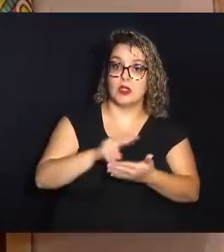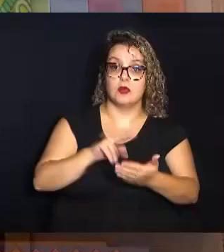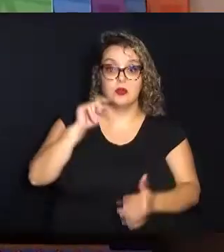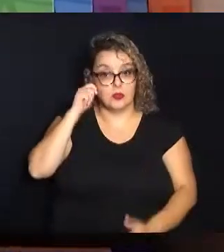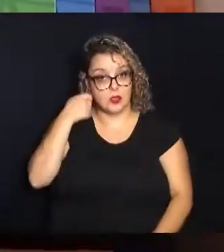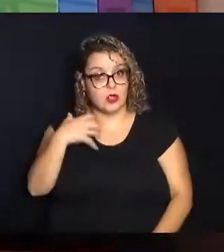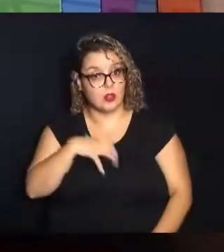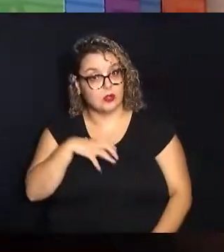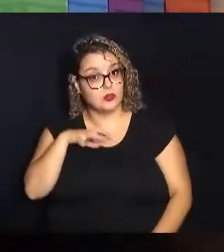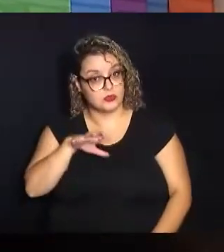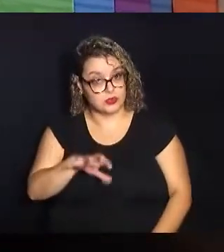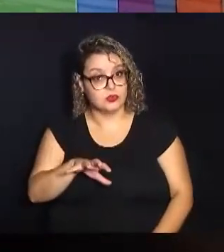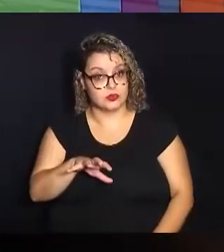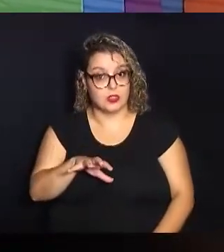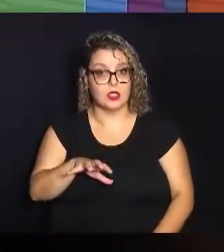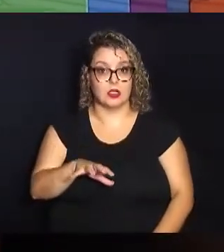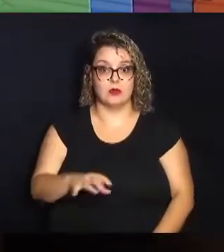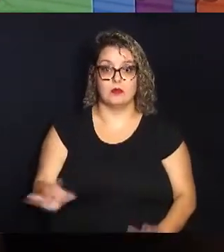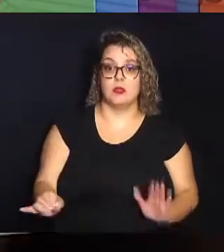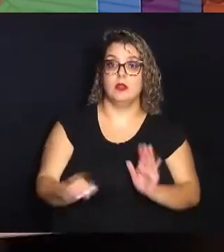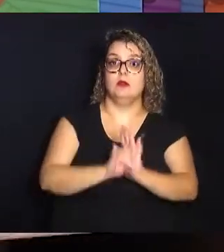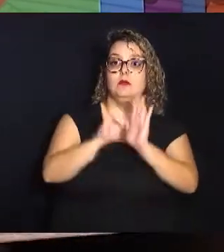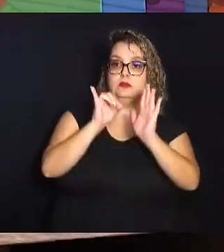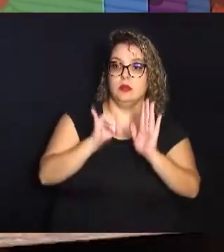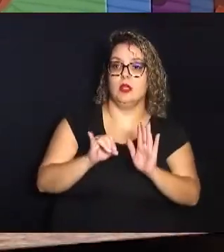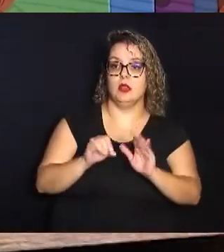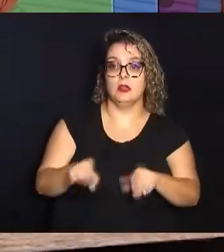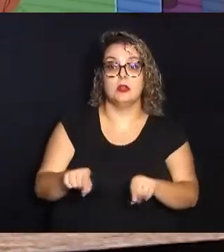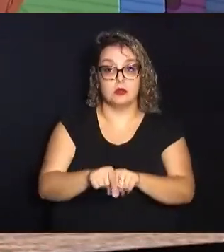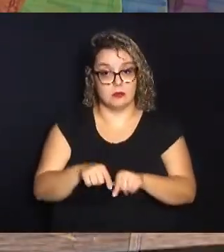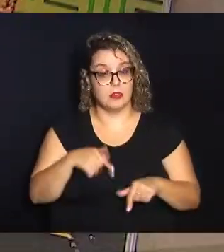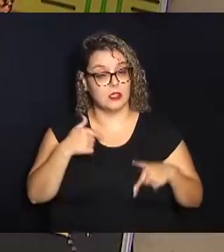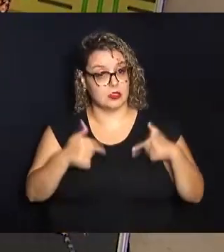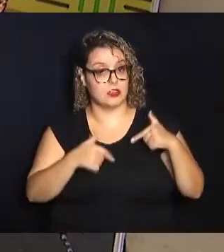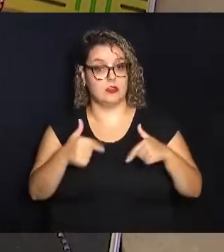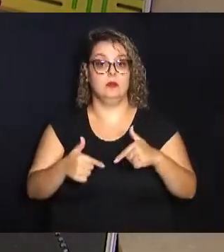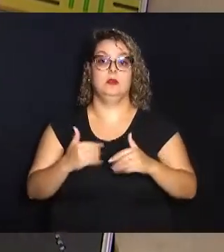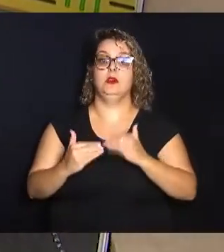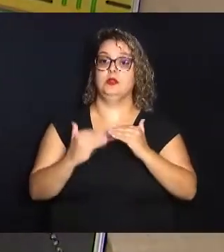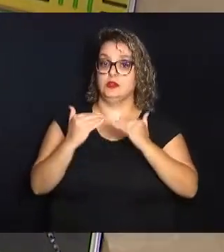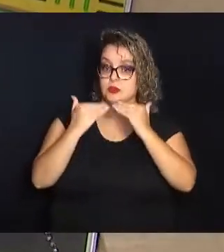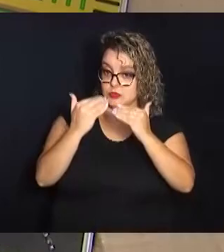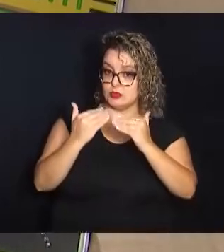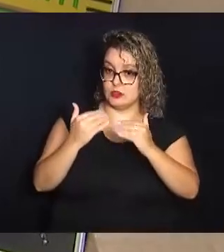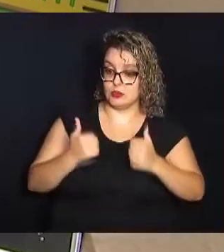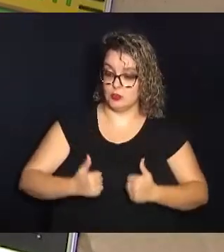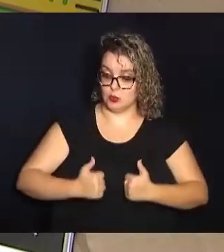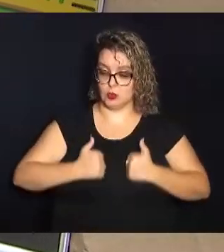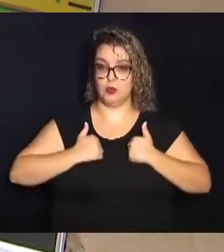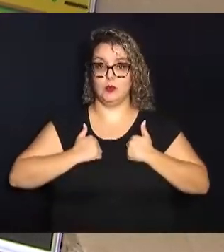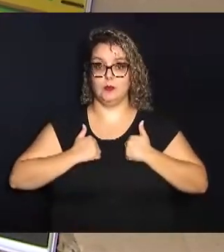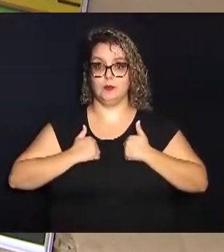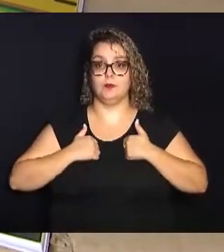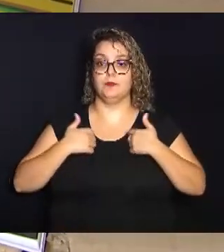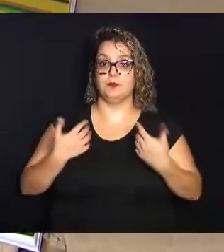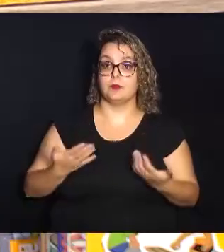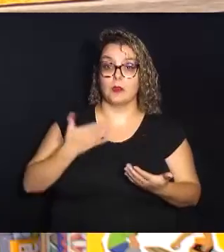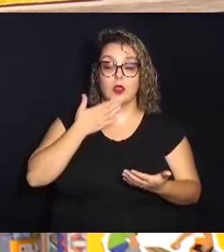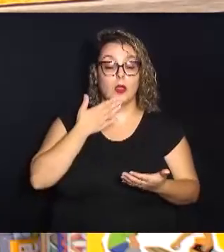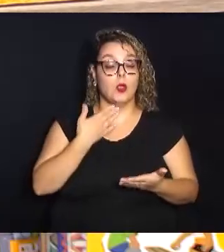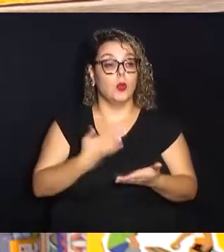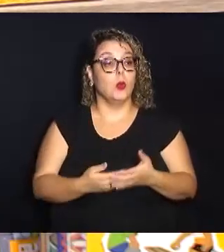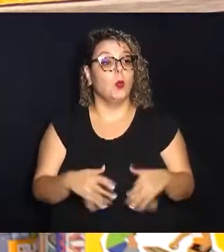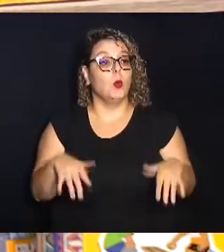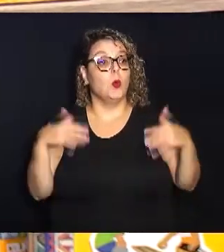negra que além de ser uma forma de contribuir para a identificação também trabalha na construção de autoestima